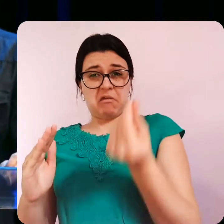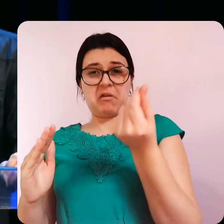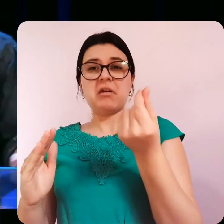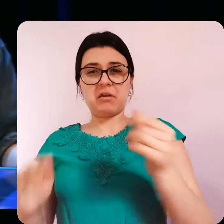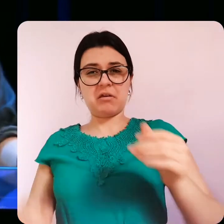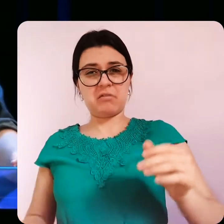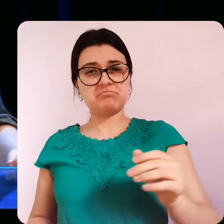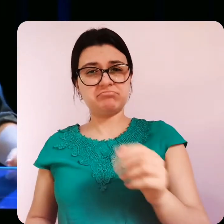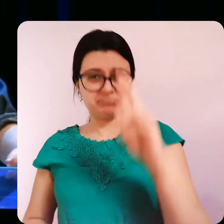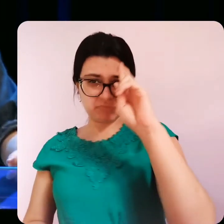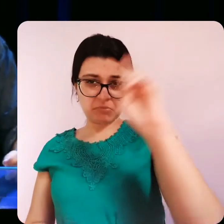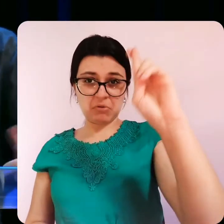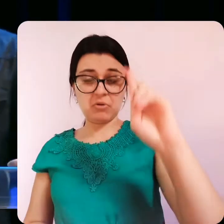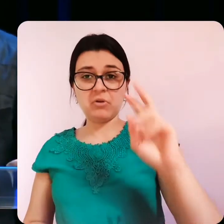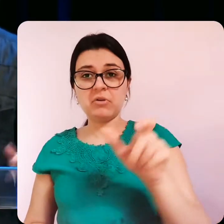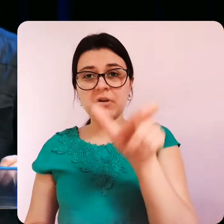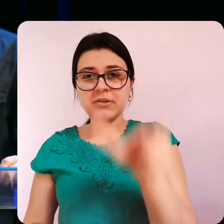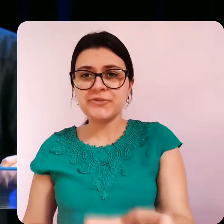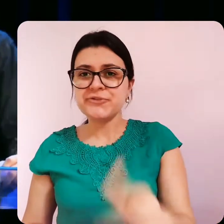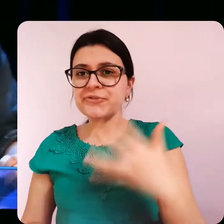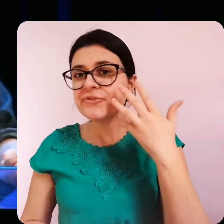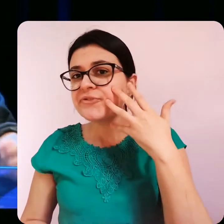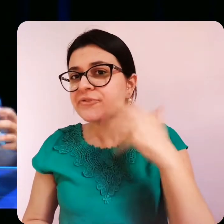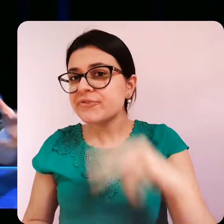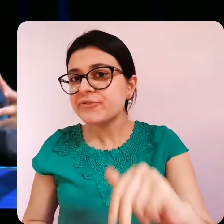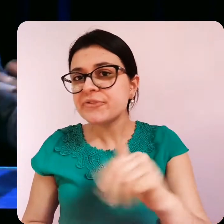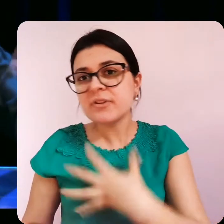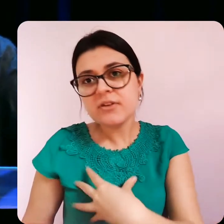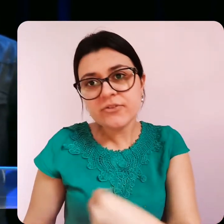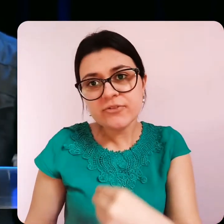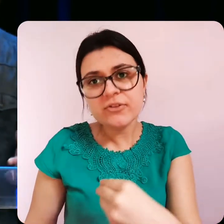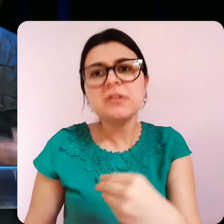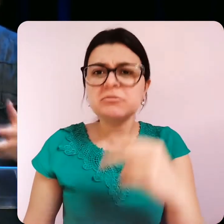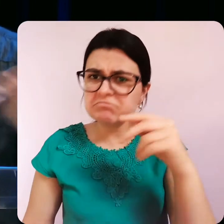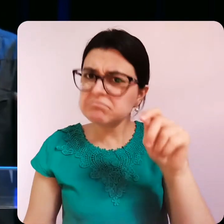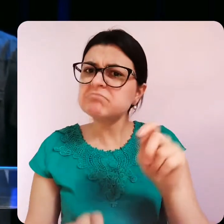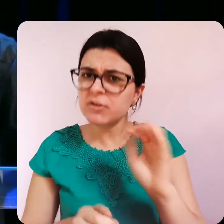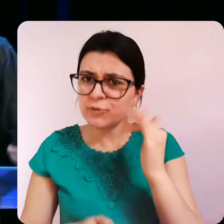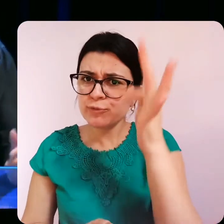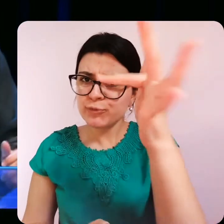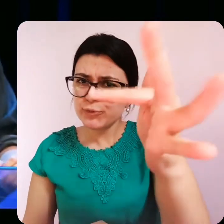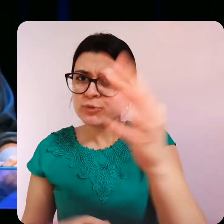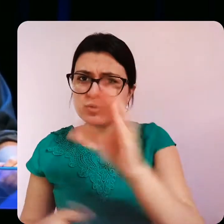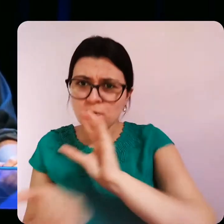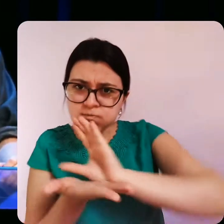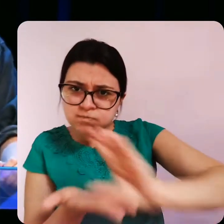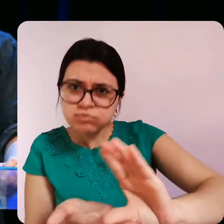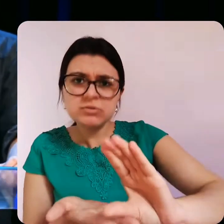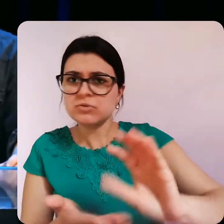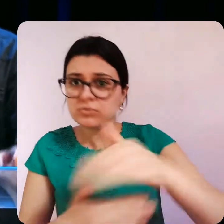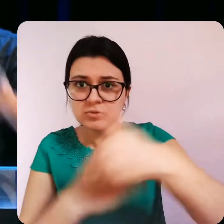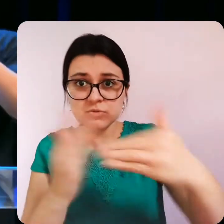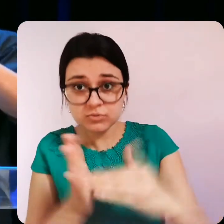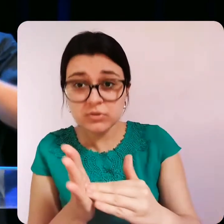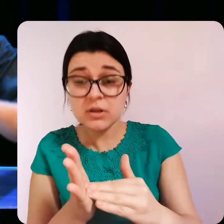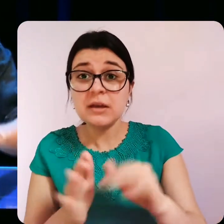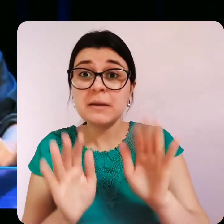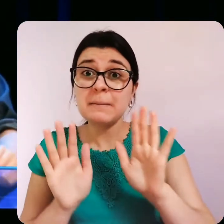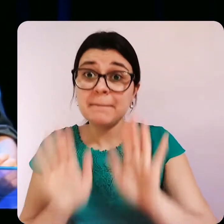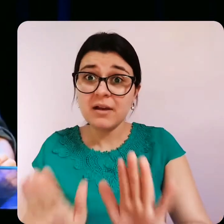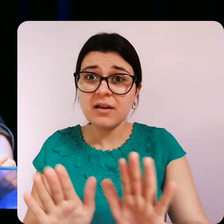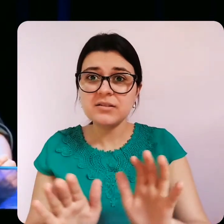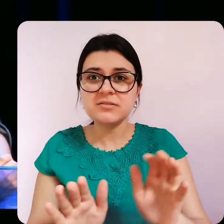dignidade. O escravo não tem herança. O escravo não tem acesso a nada do dono. Ele é simplesmente um escravo. E Paulo está dizendo, olha, nós somos